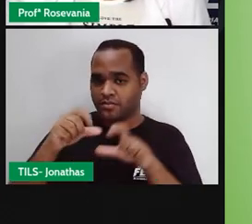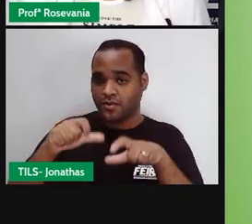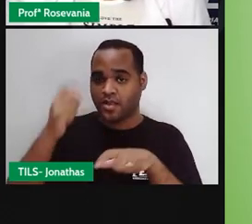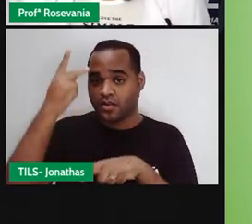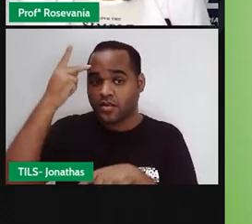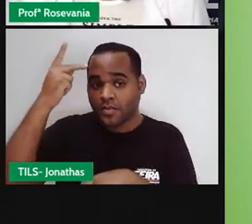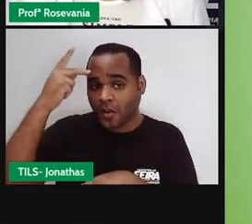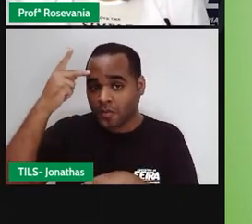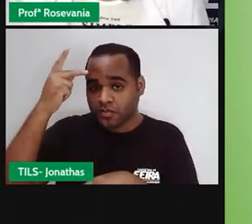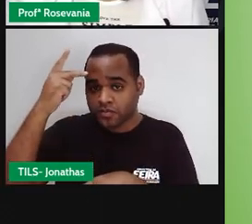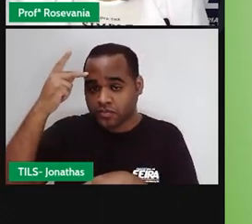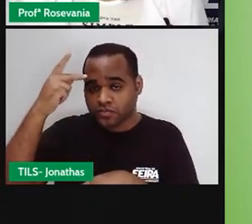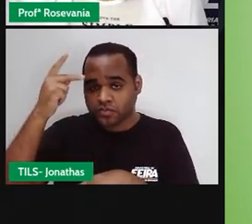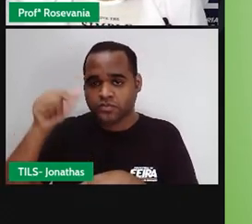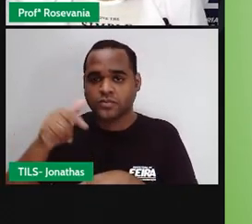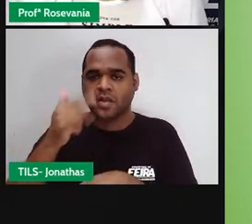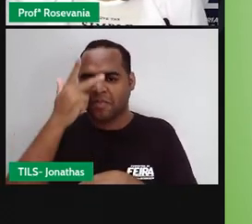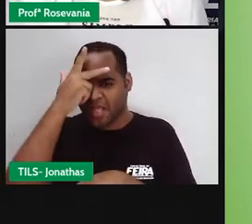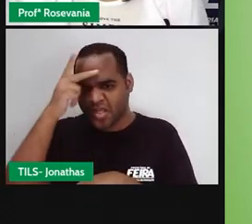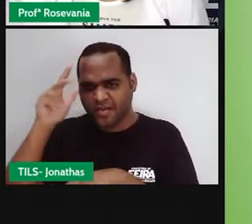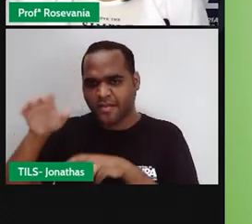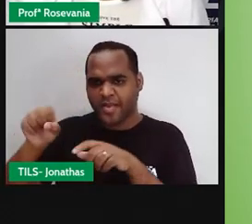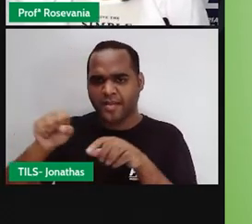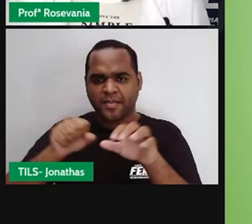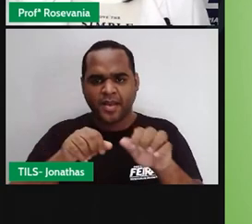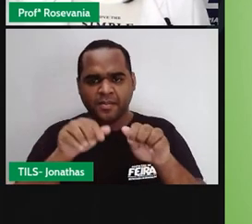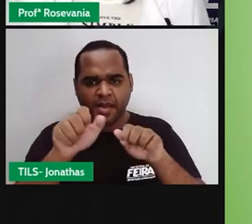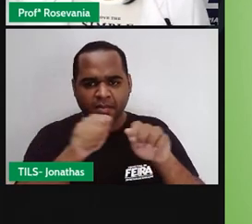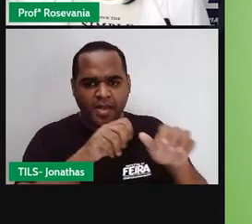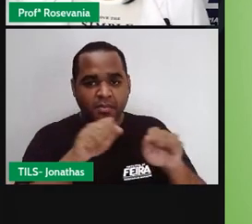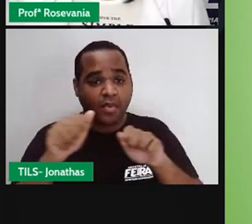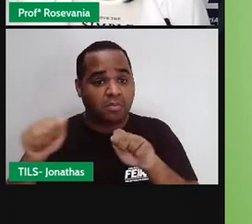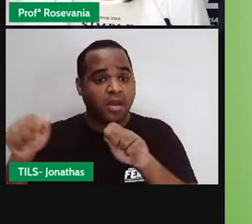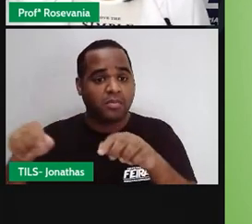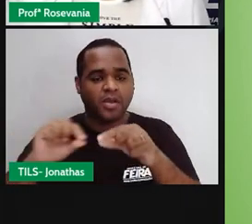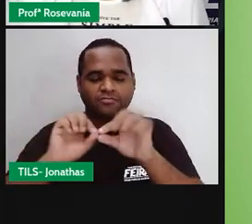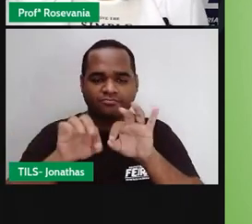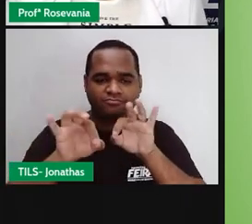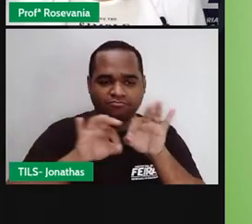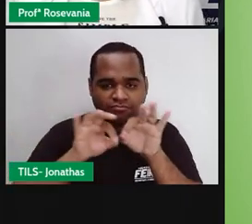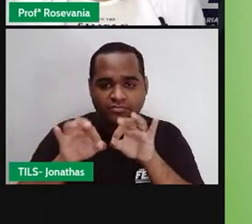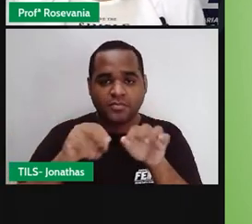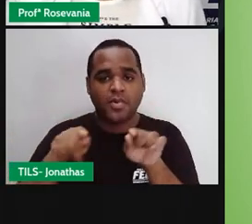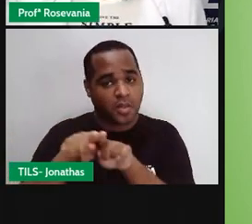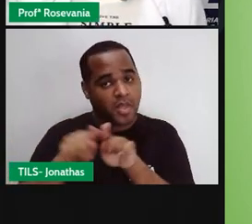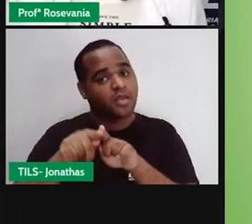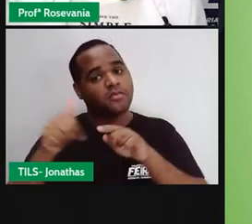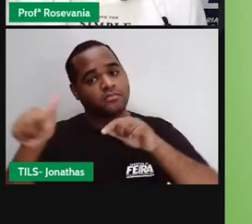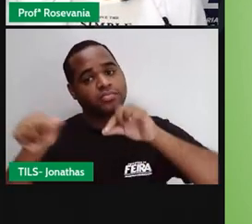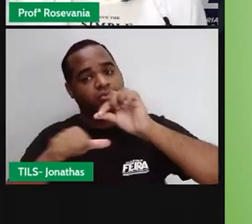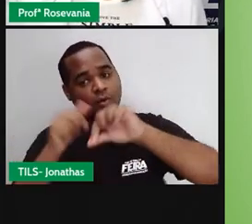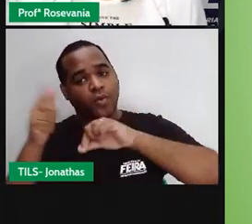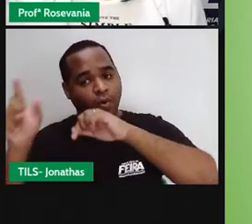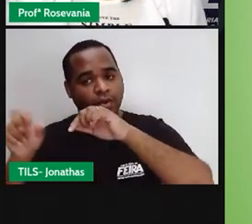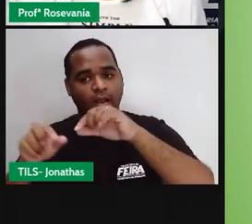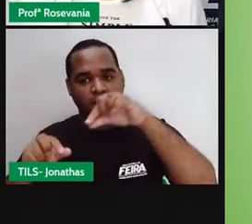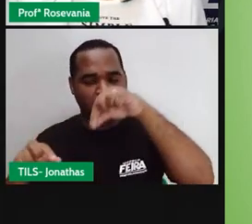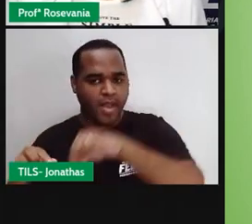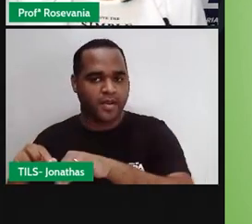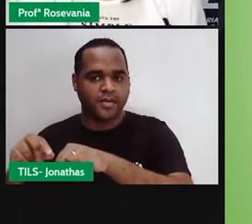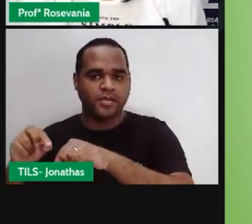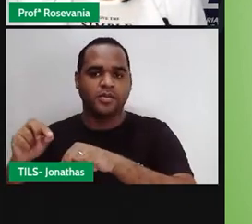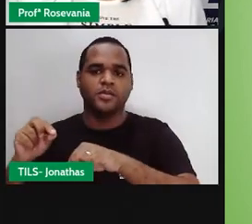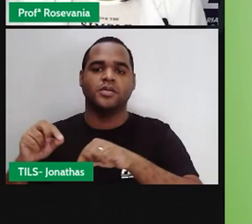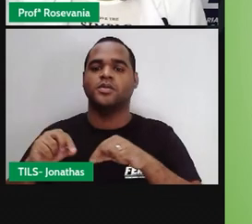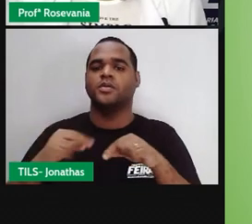Muito trabalho humano aqui ainda, né, diga-se de passagem, mas também a gente tem muitas máquinas. Mas essas máquinas aqui,